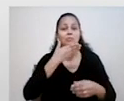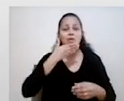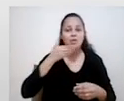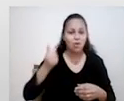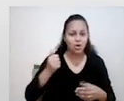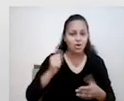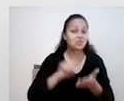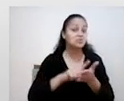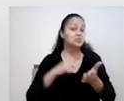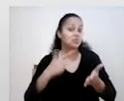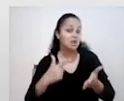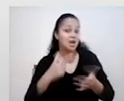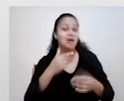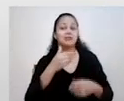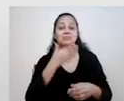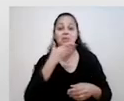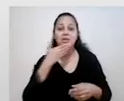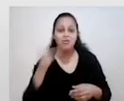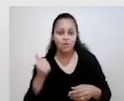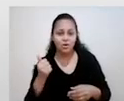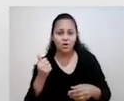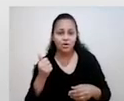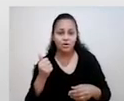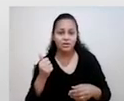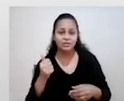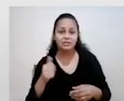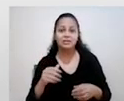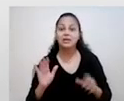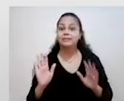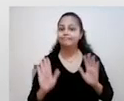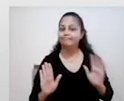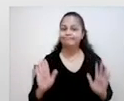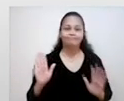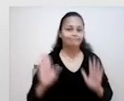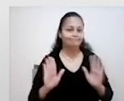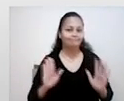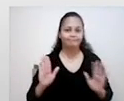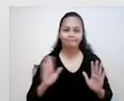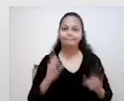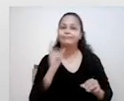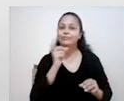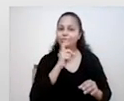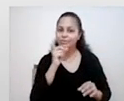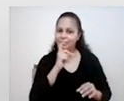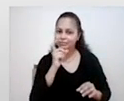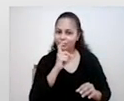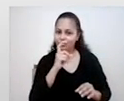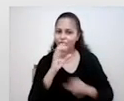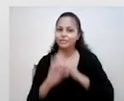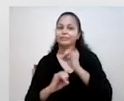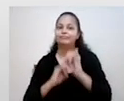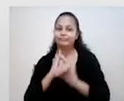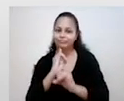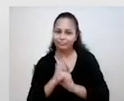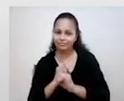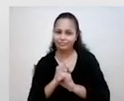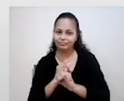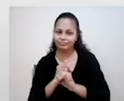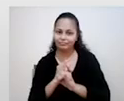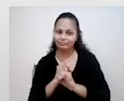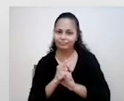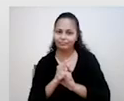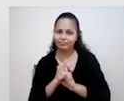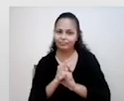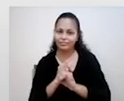Então tem que tomar muito cuidado com fake news. Excesso de tempo gasto. Tem pessoas que passam o dia inteiro nas redes sociais e acabam deixando de fazer outras